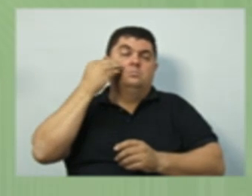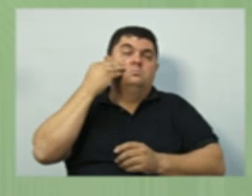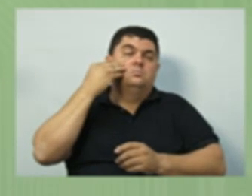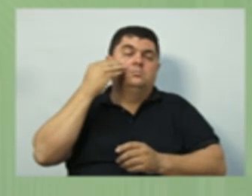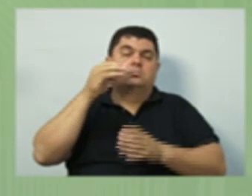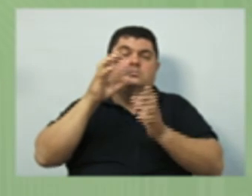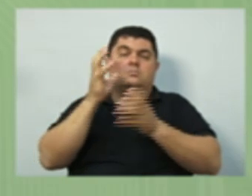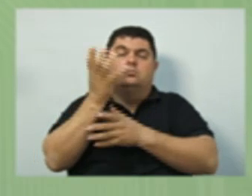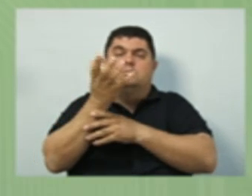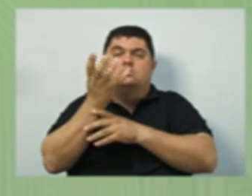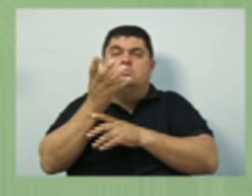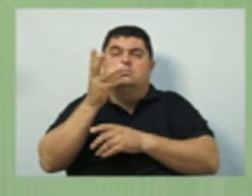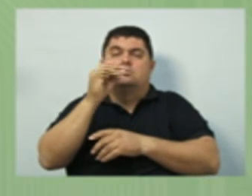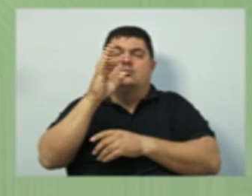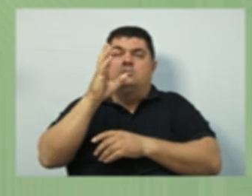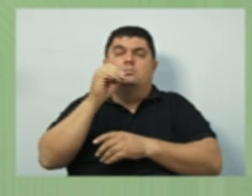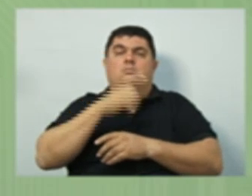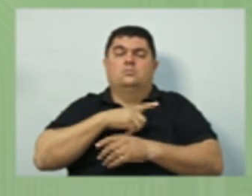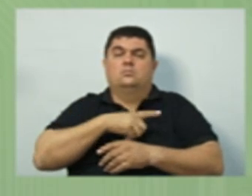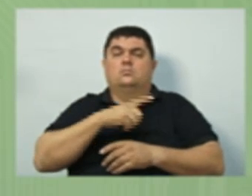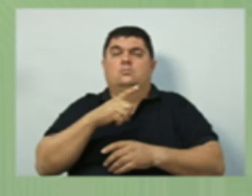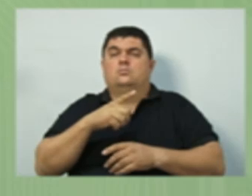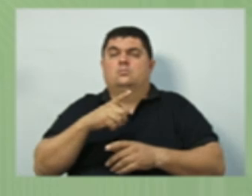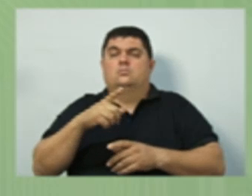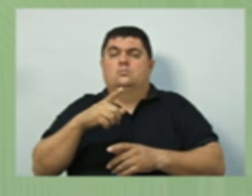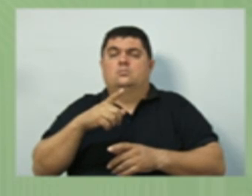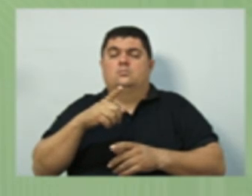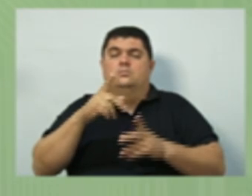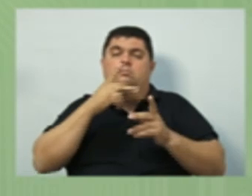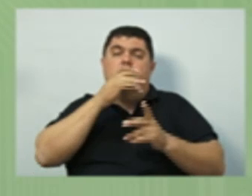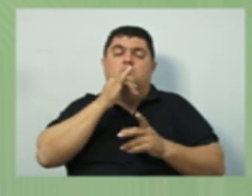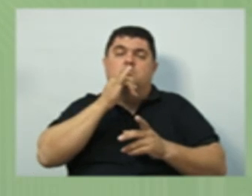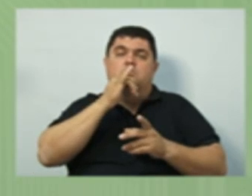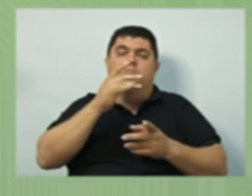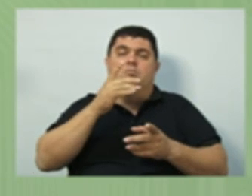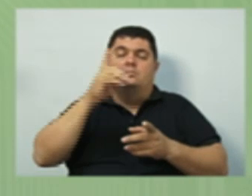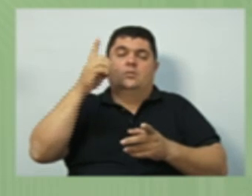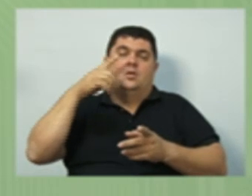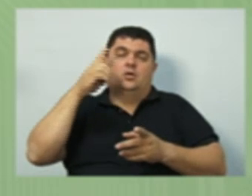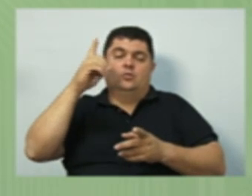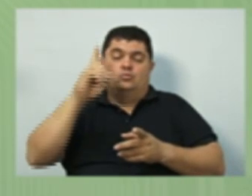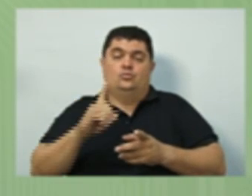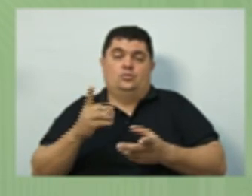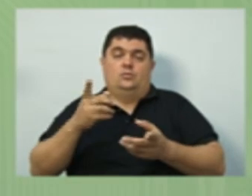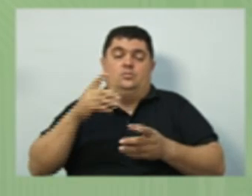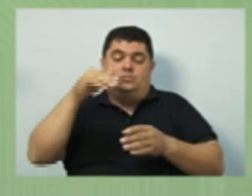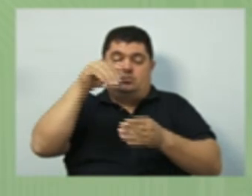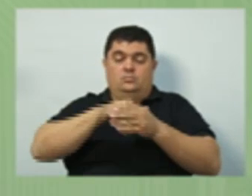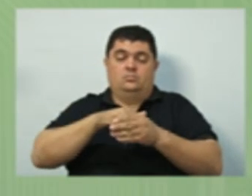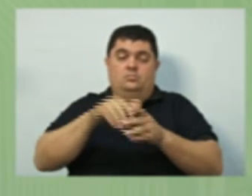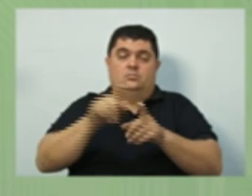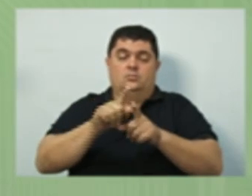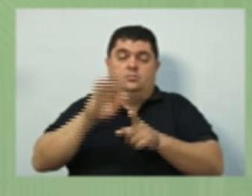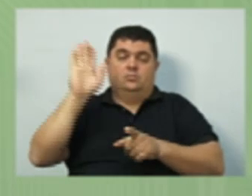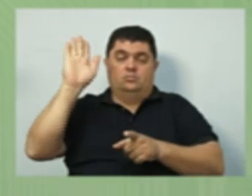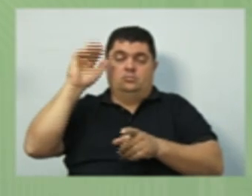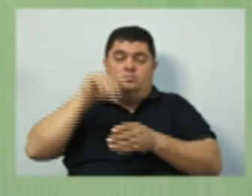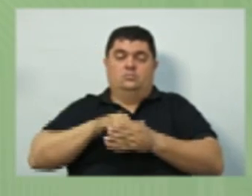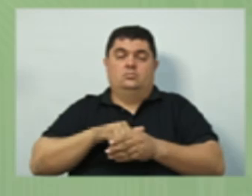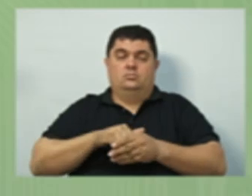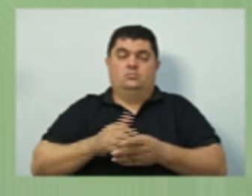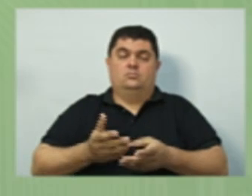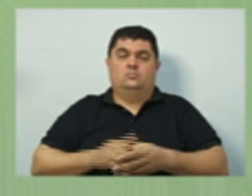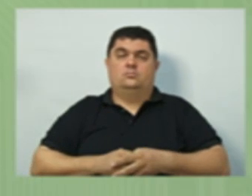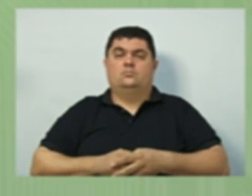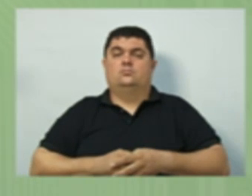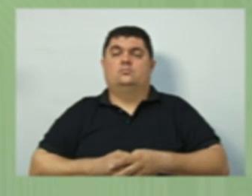religiosa. Políticos, como o direito de votar e ser votado, a soberania popular e a